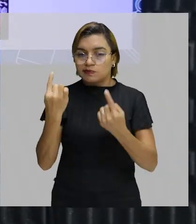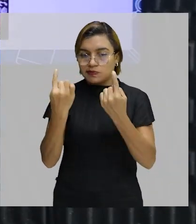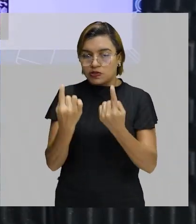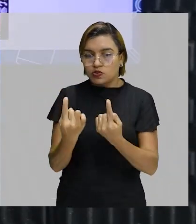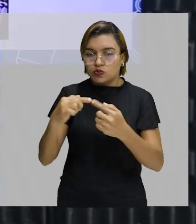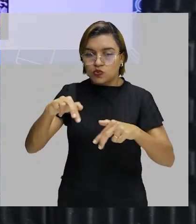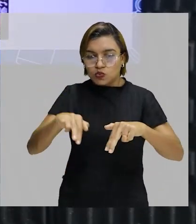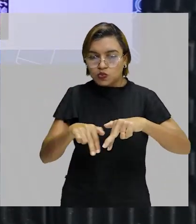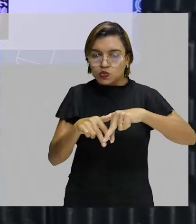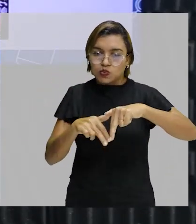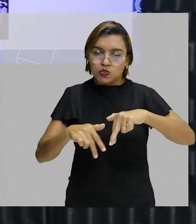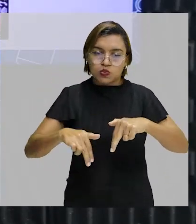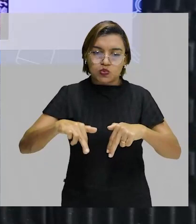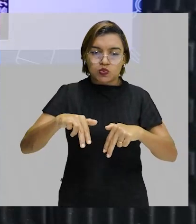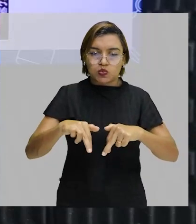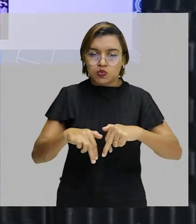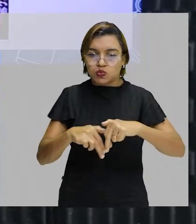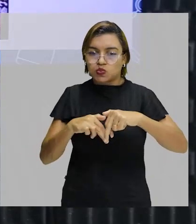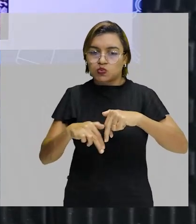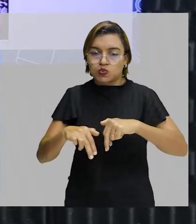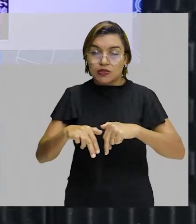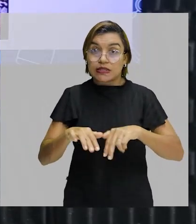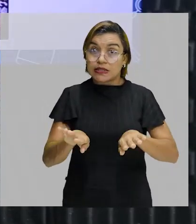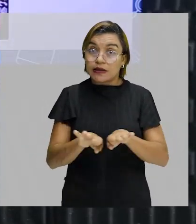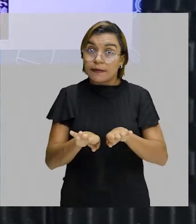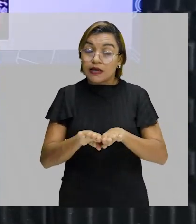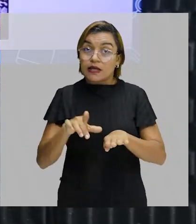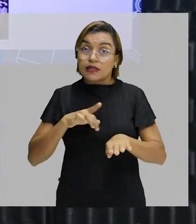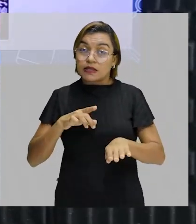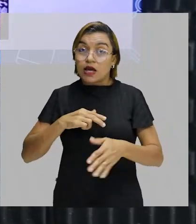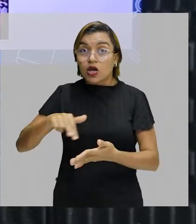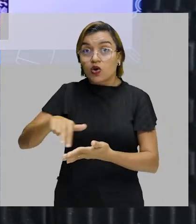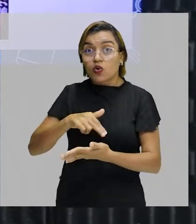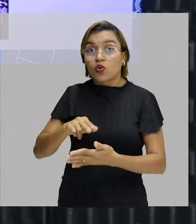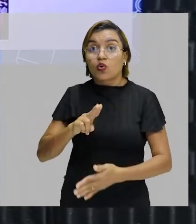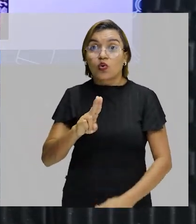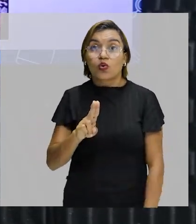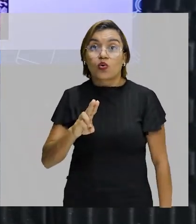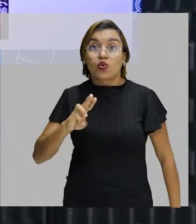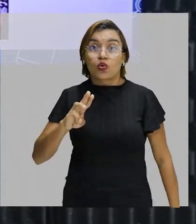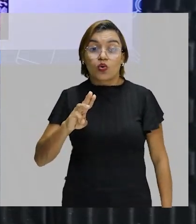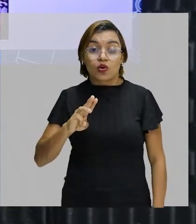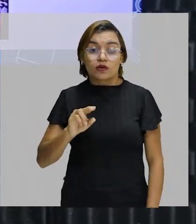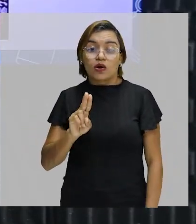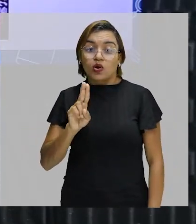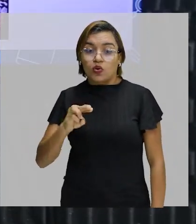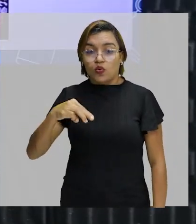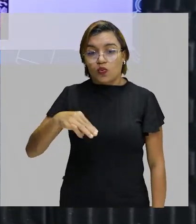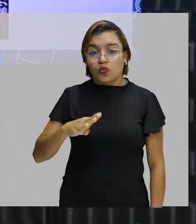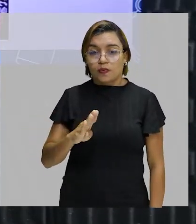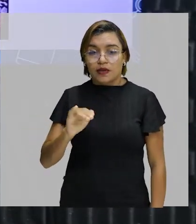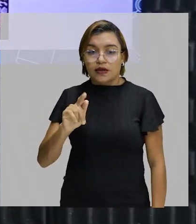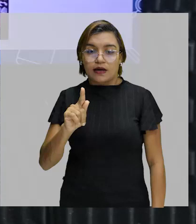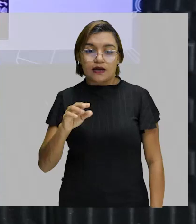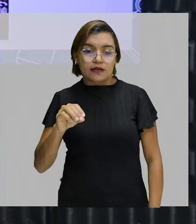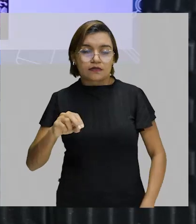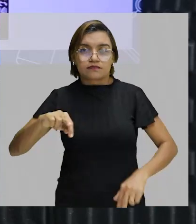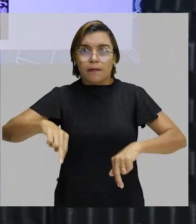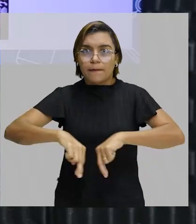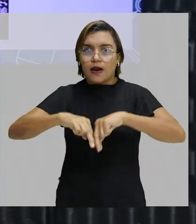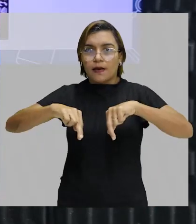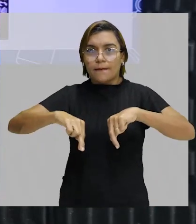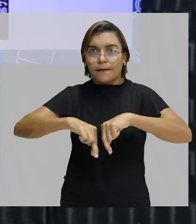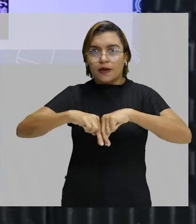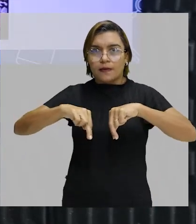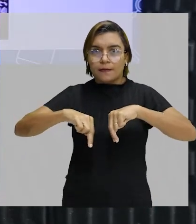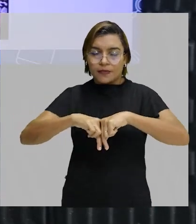roda e terminam sua dança com a umbigada. Essa umbigada ou punga é uma característica de uma dança típica aqui do nosso